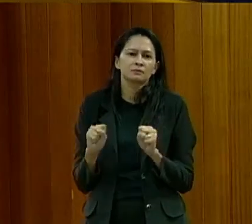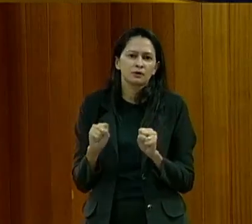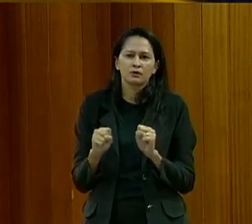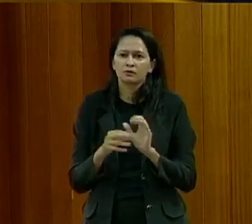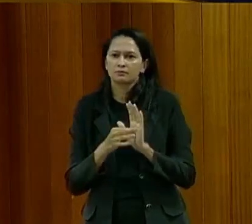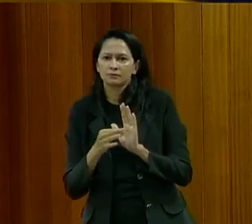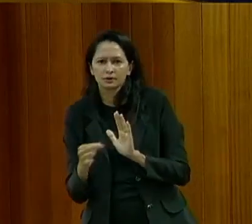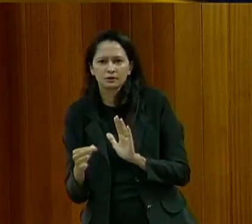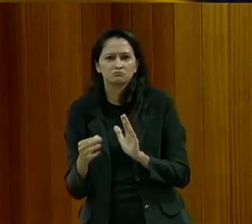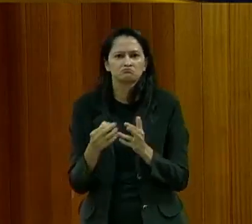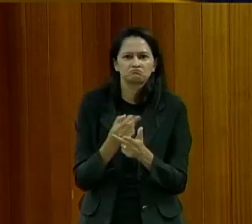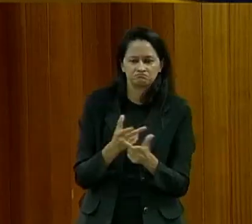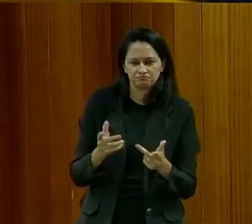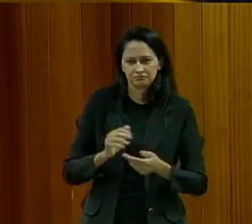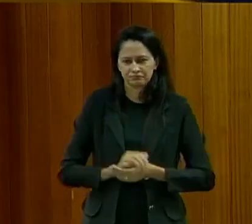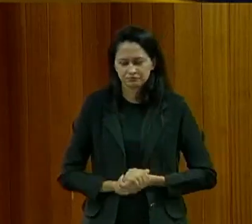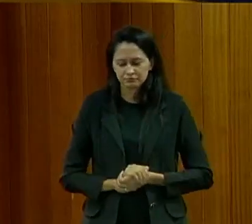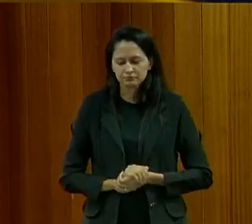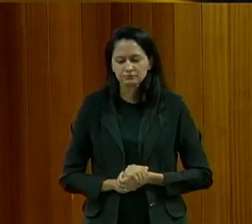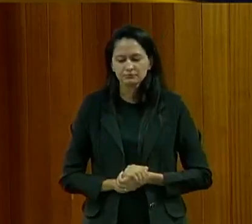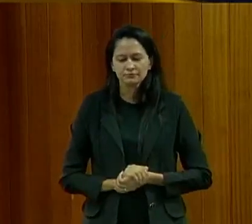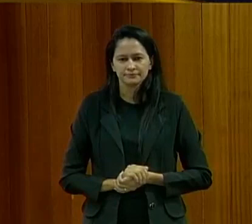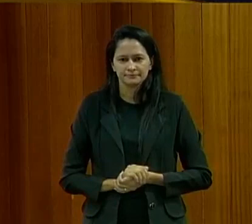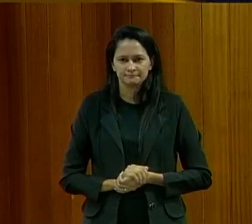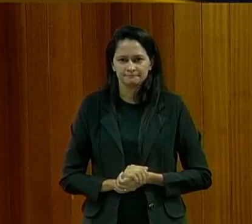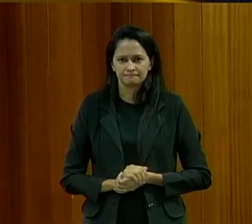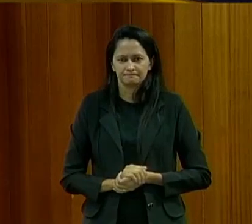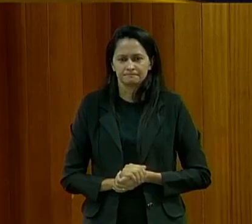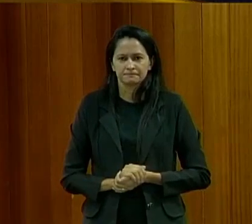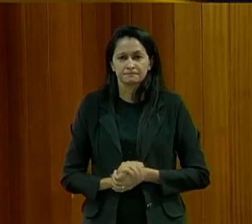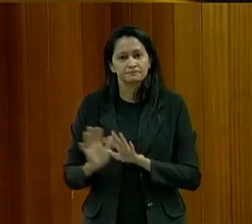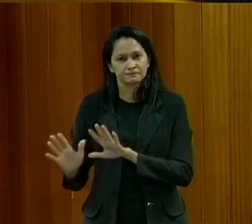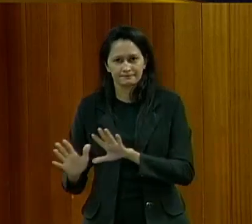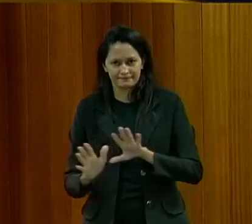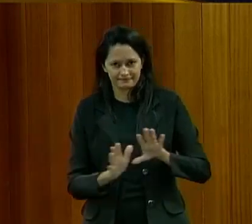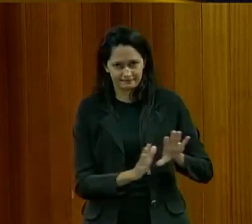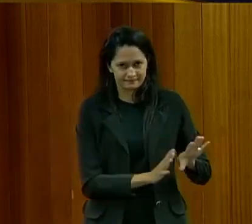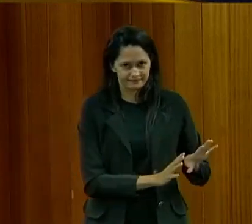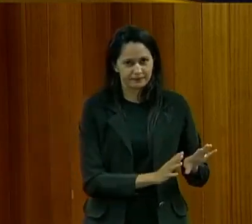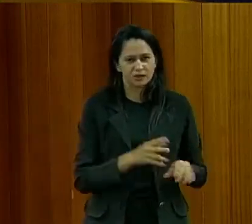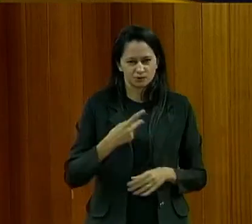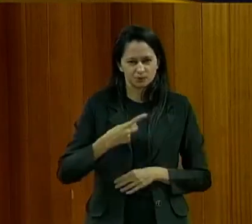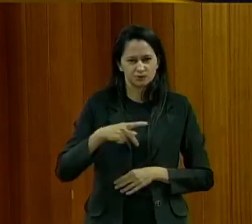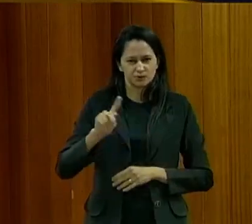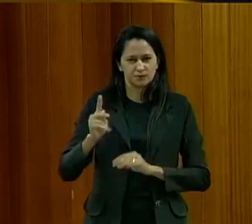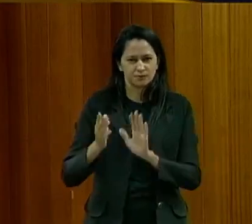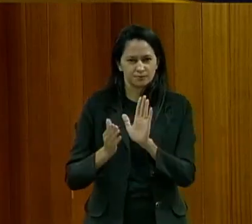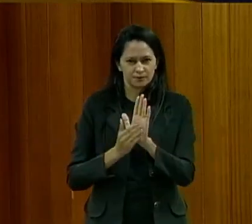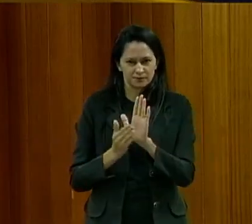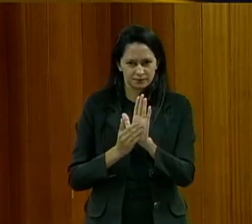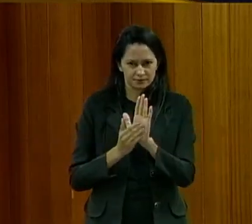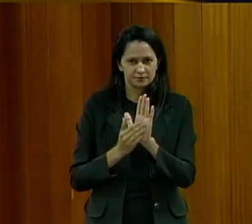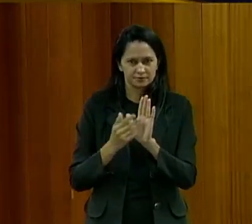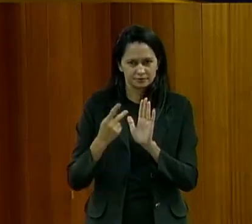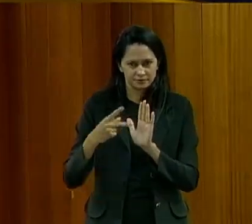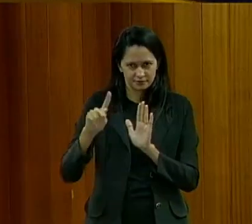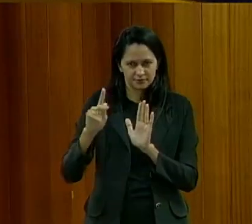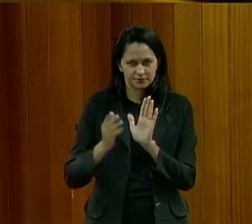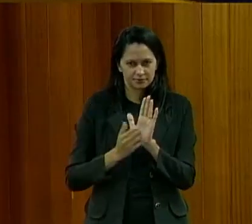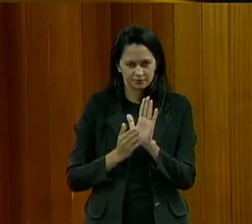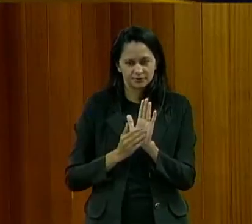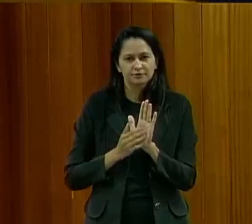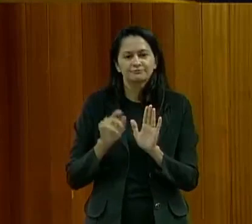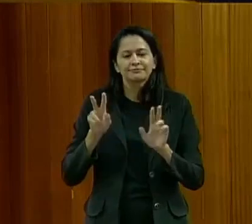relação ao projeto de Vossa Excelência, projeto da Agrovia Castelo Branco,